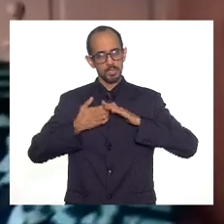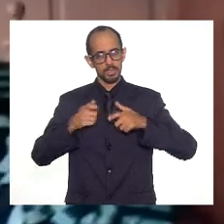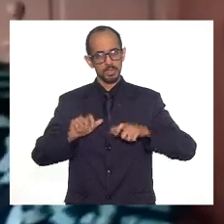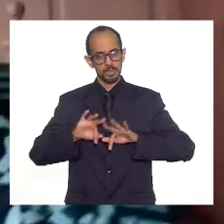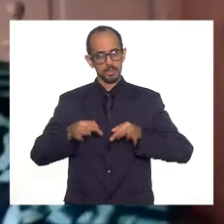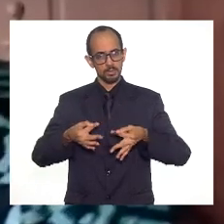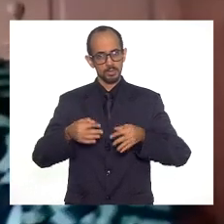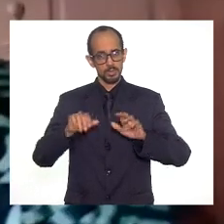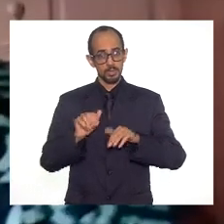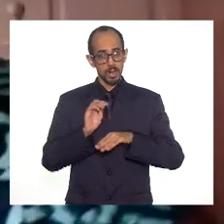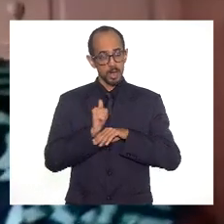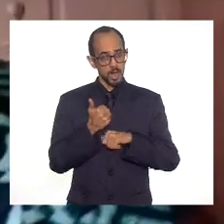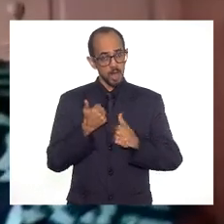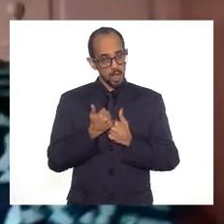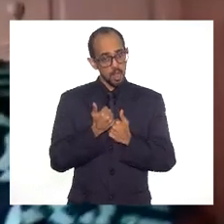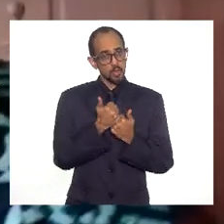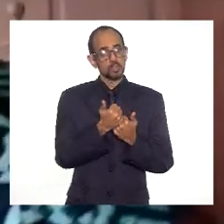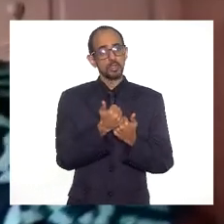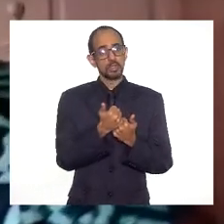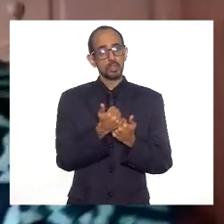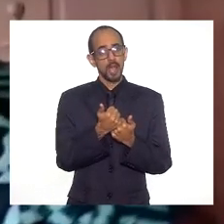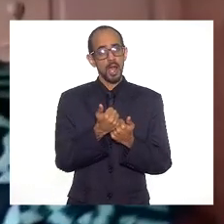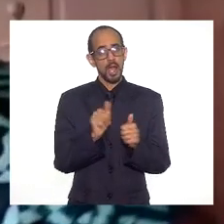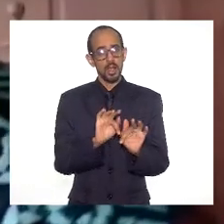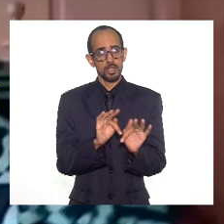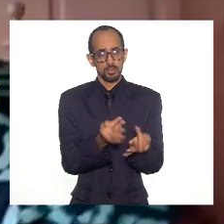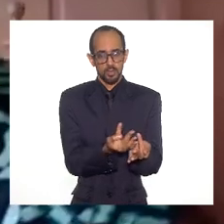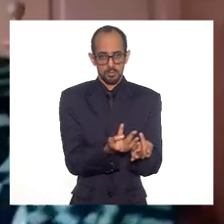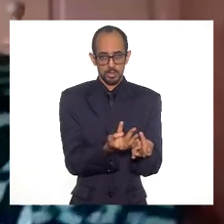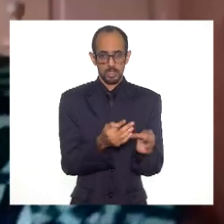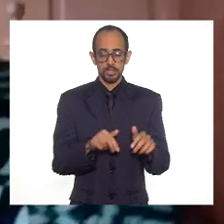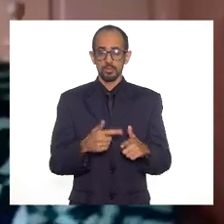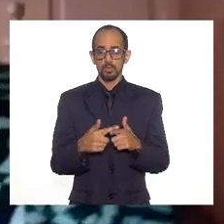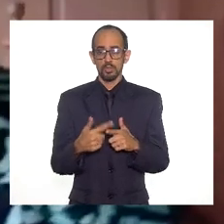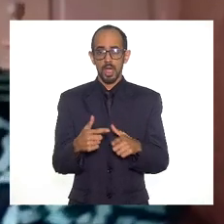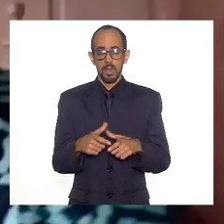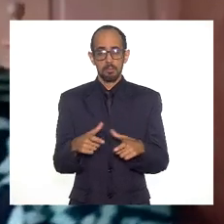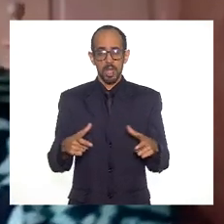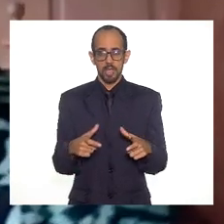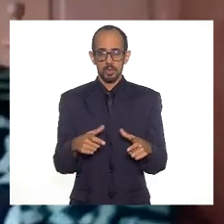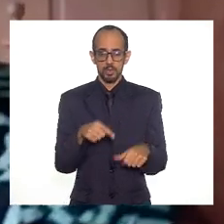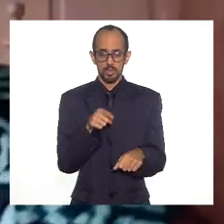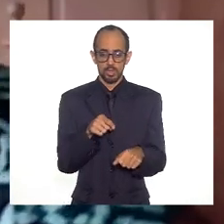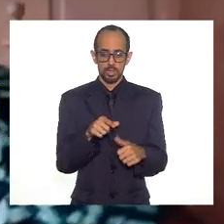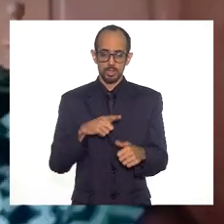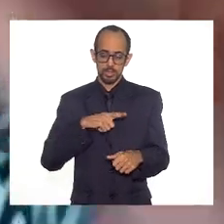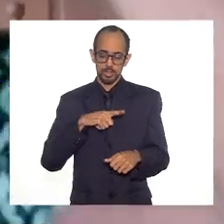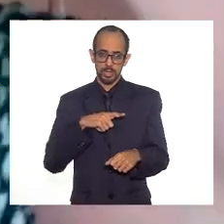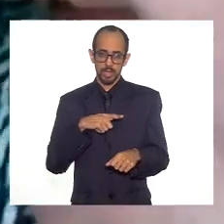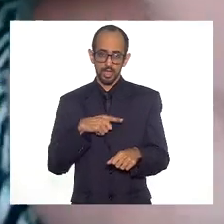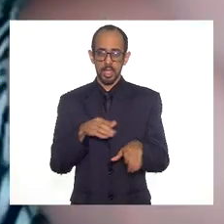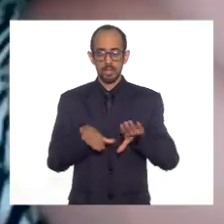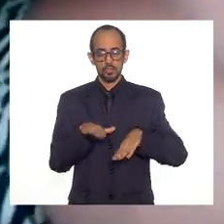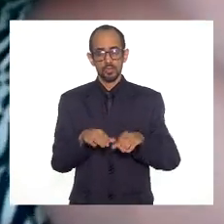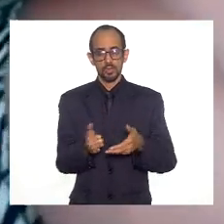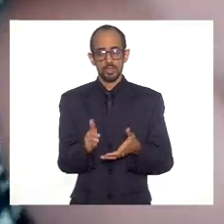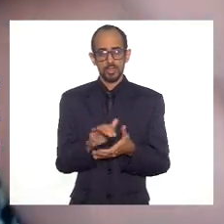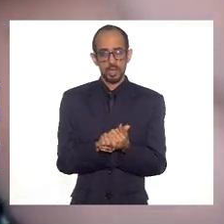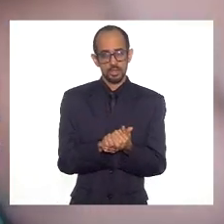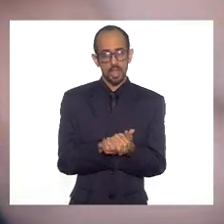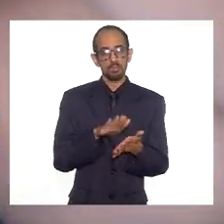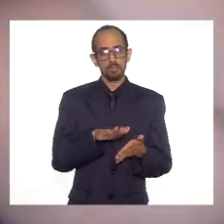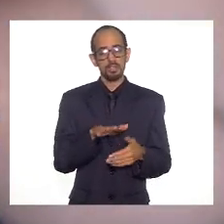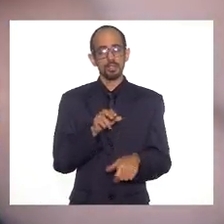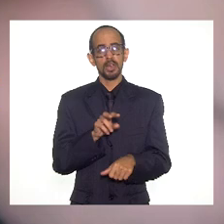famílias, dado que a maioria aqui no estado do Rio de Janeiro das famílias, ainda que com companheiros ou companheiras, são chefiadas